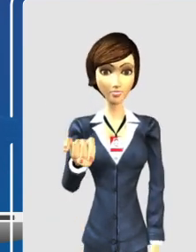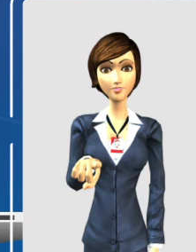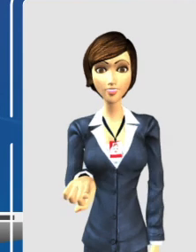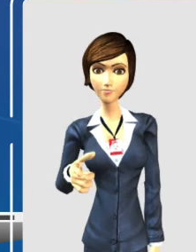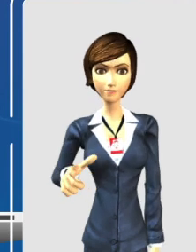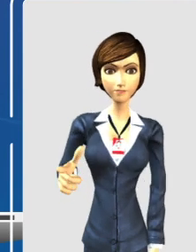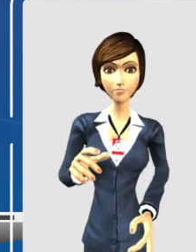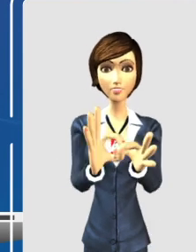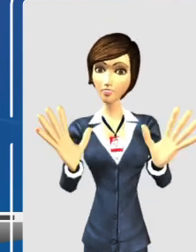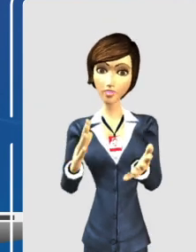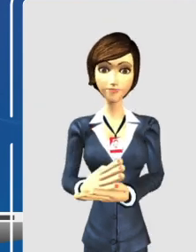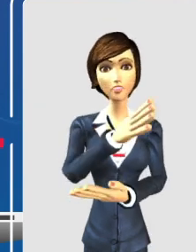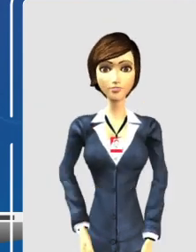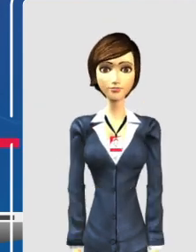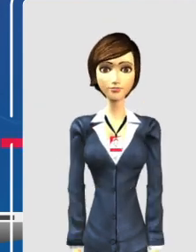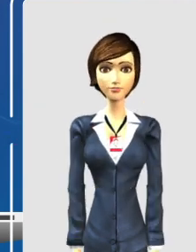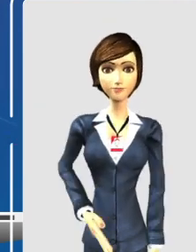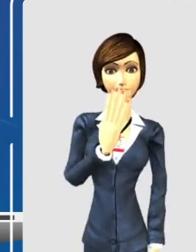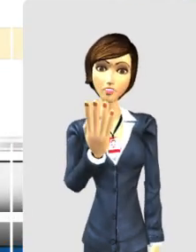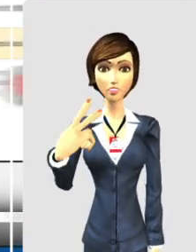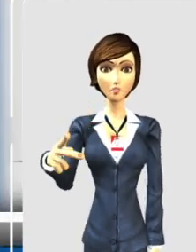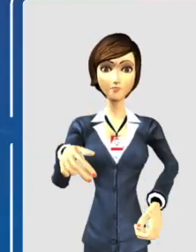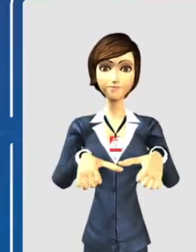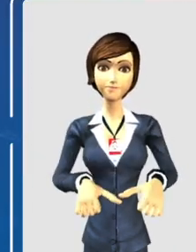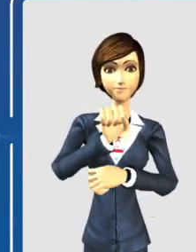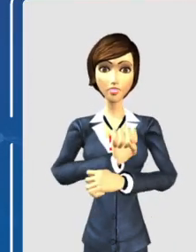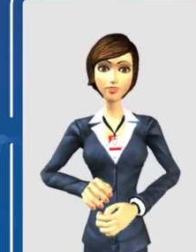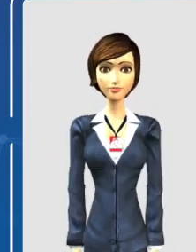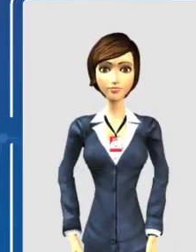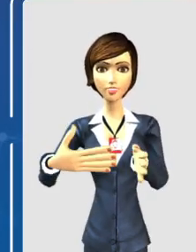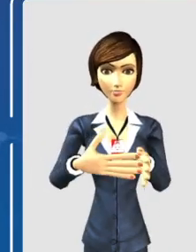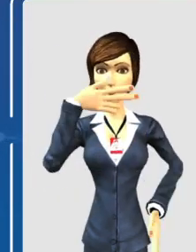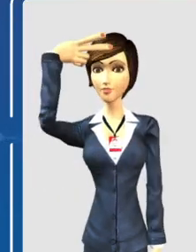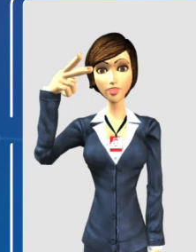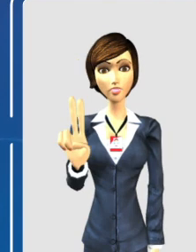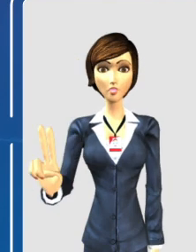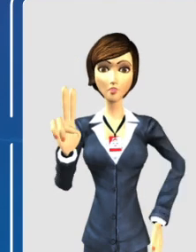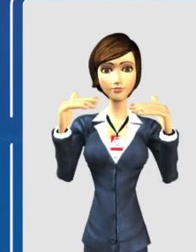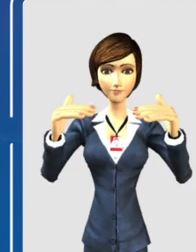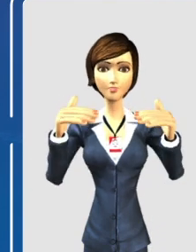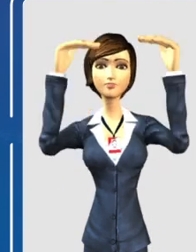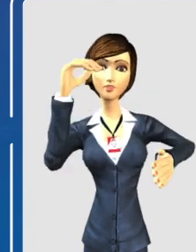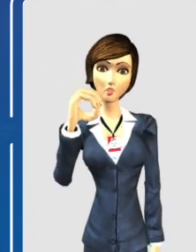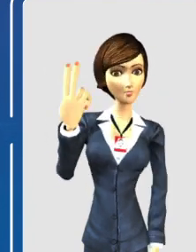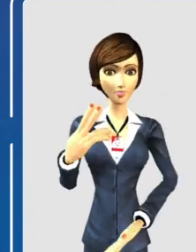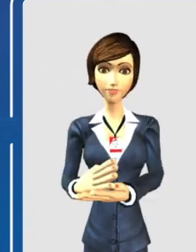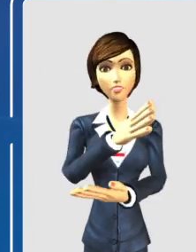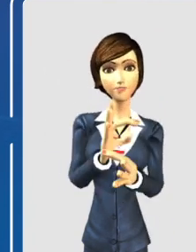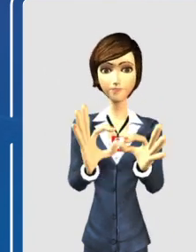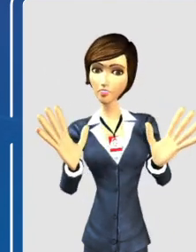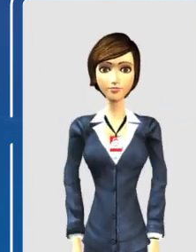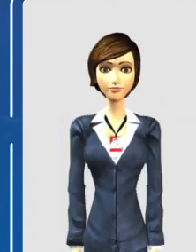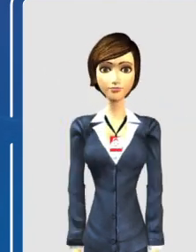você não tiver permissão para aprovar, a solicitação fica pendente até um usuário com perfil Master ou de